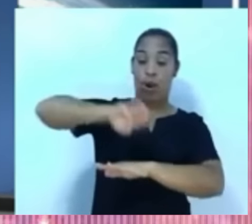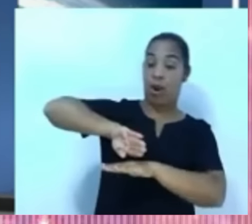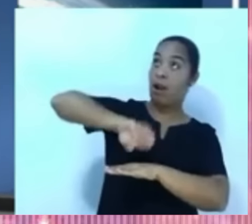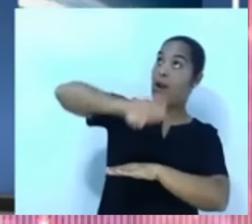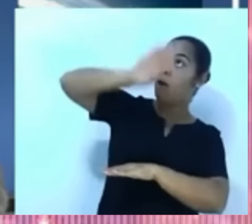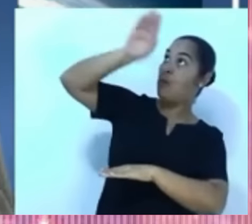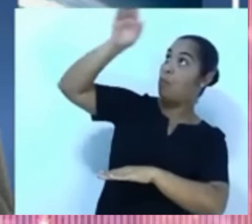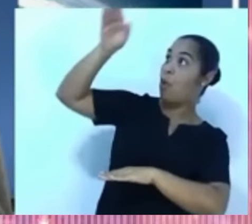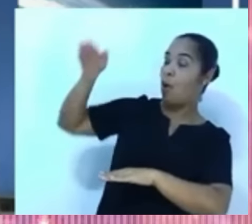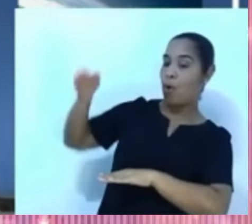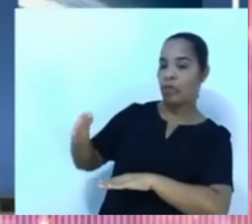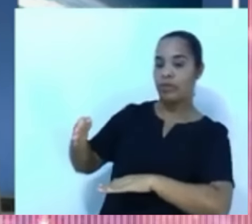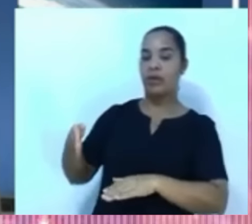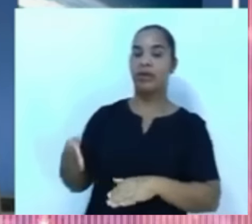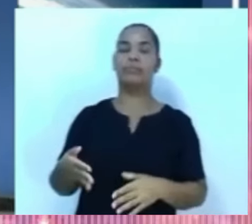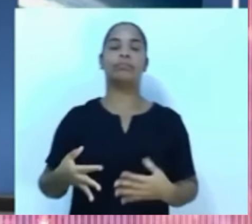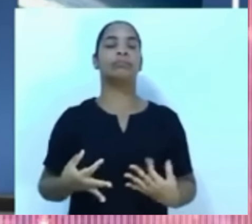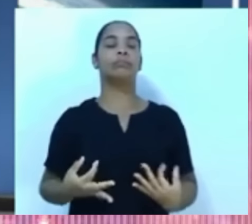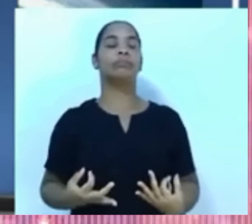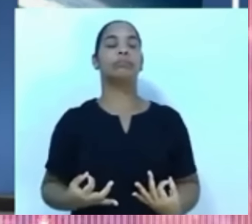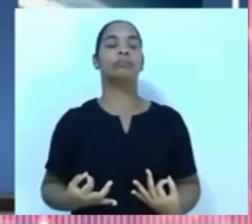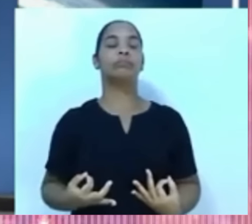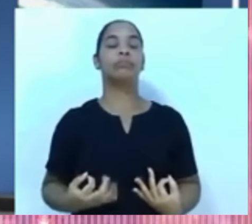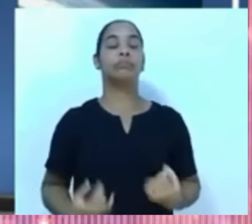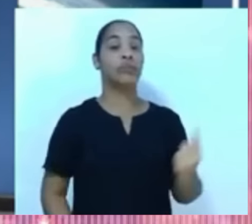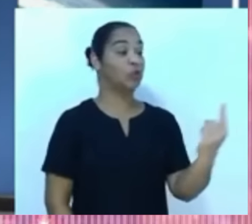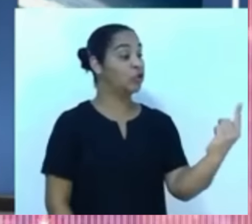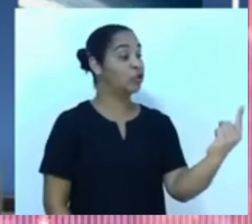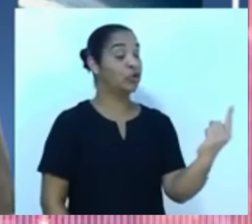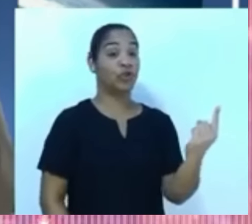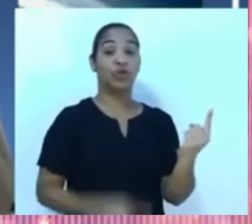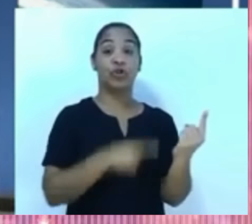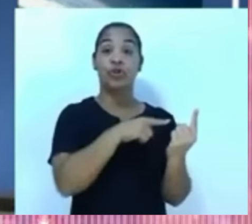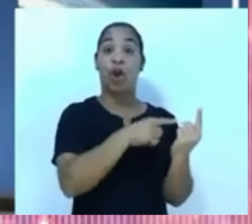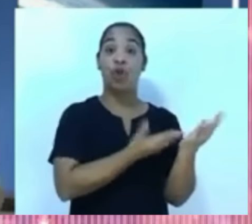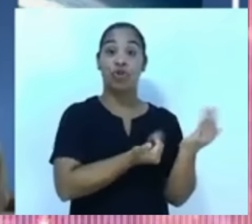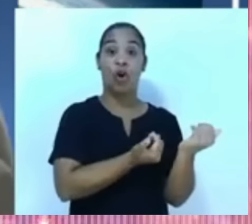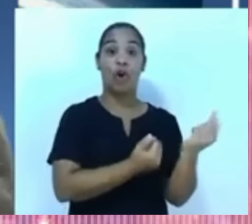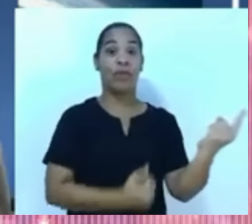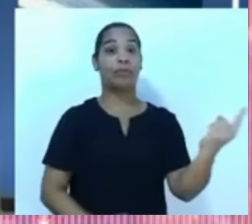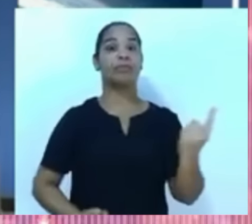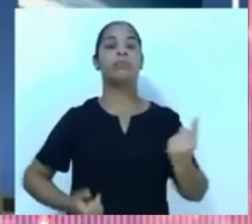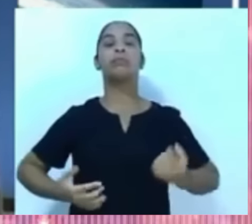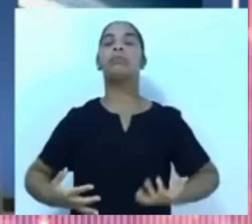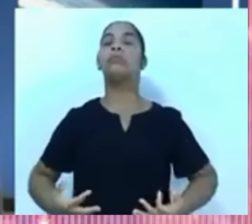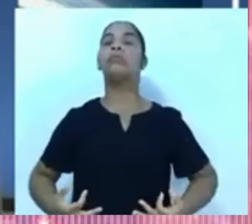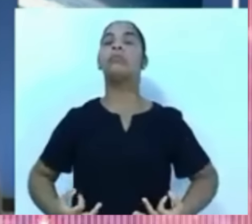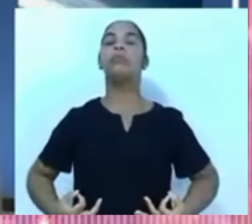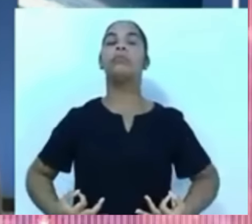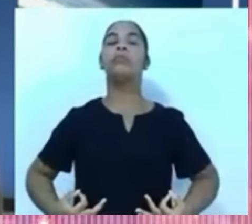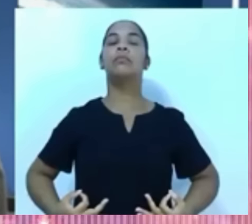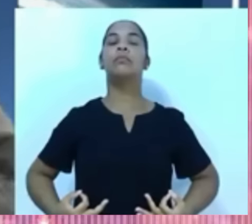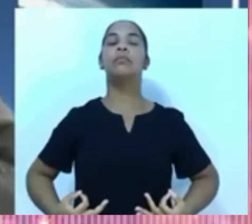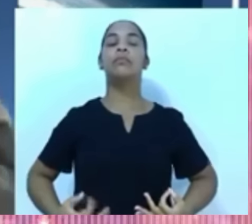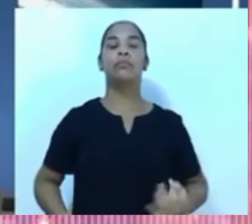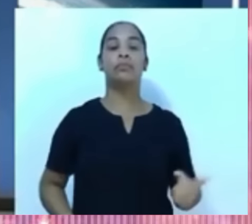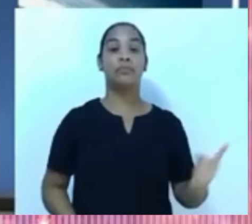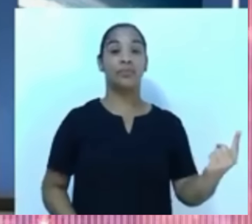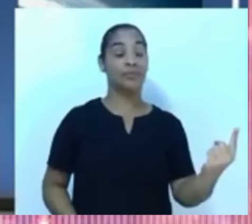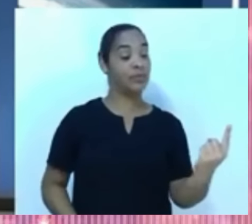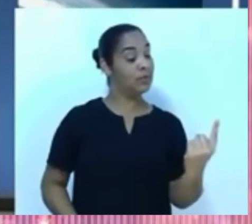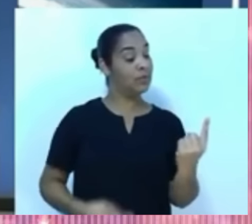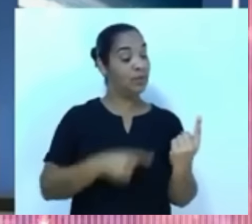e o jovem chegou-se e diante daquele homem que conseguia as viagens astrais que havia